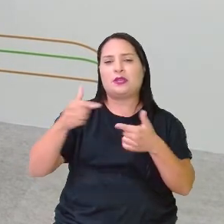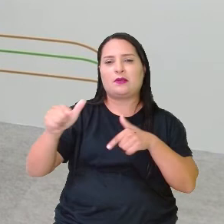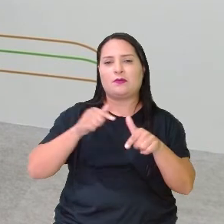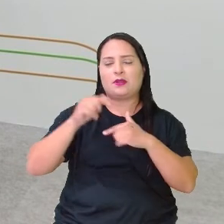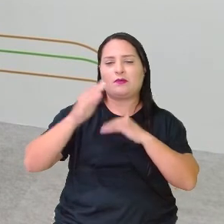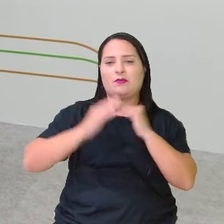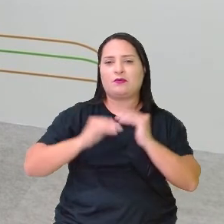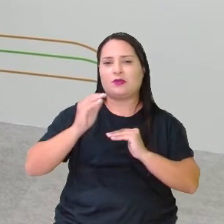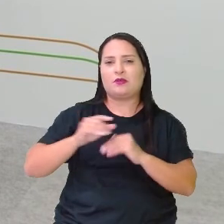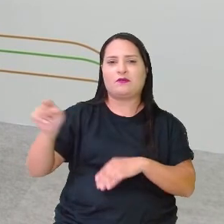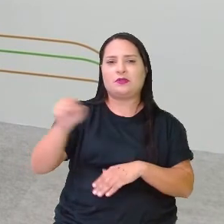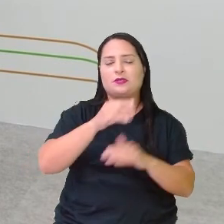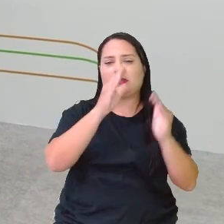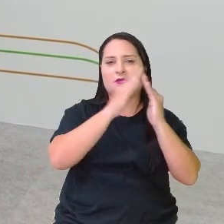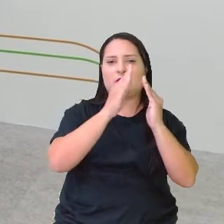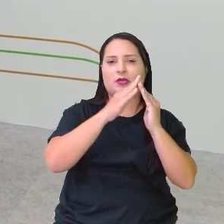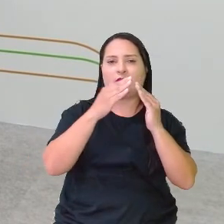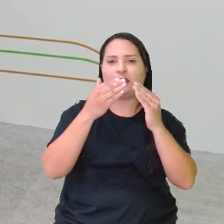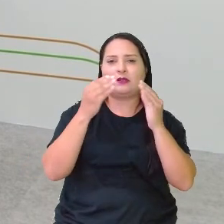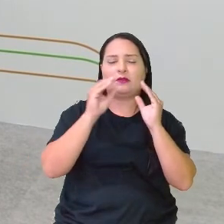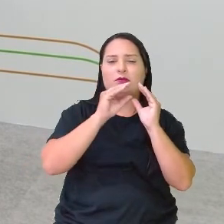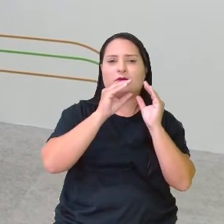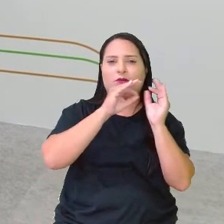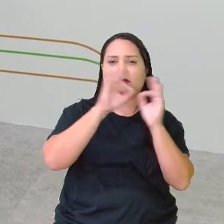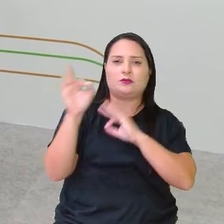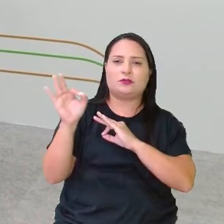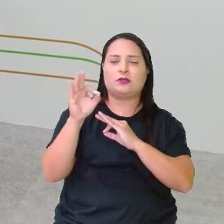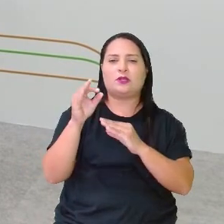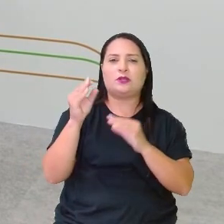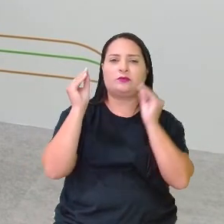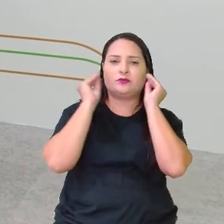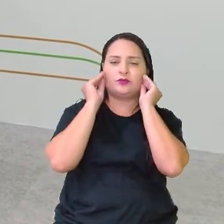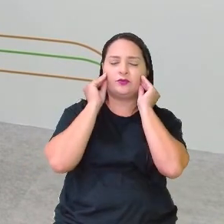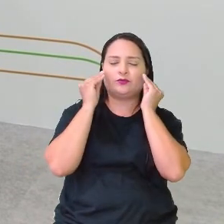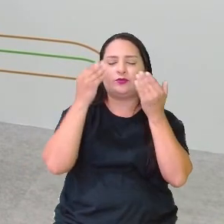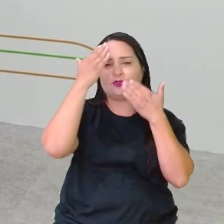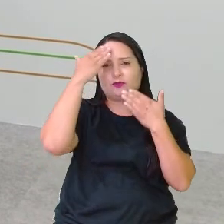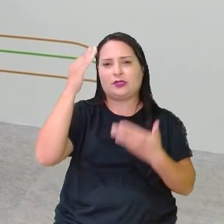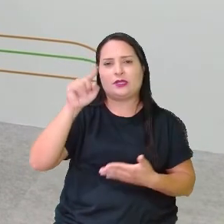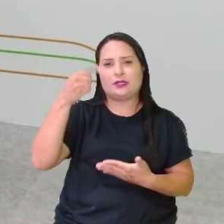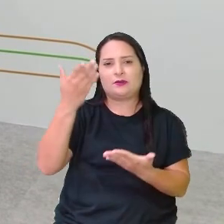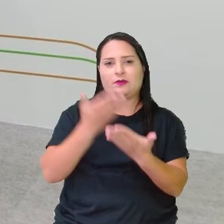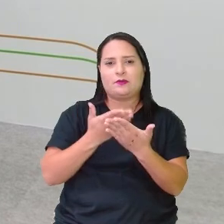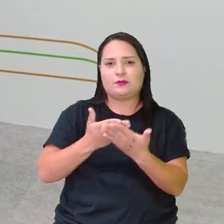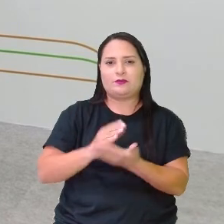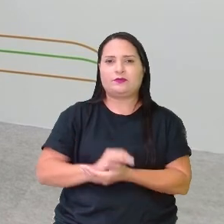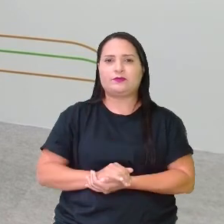ou onde quer que esteja assistindo, um cheiro, muito obrigado e até a próxima.